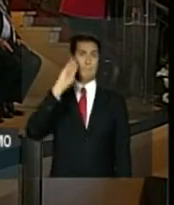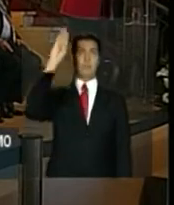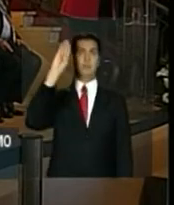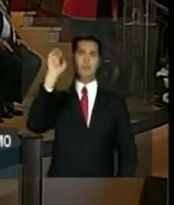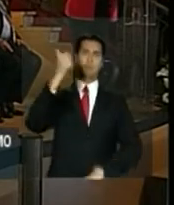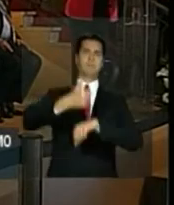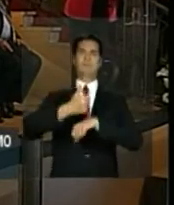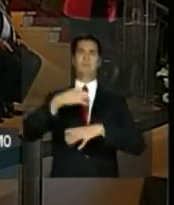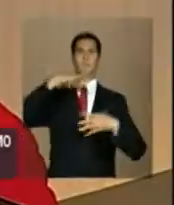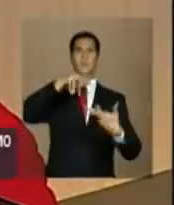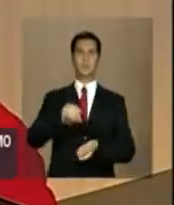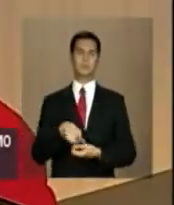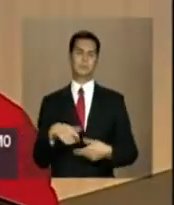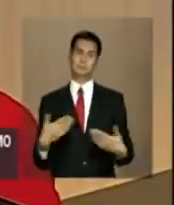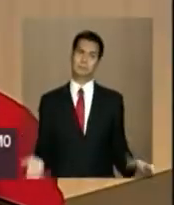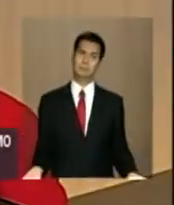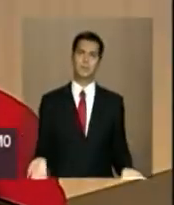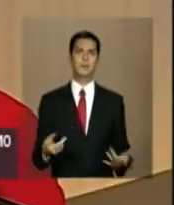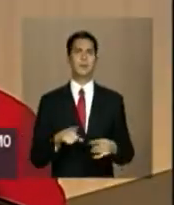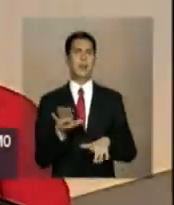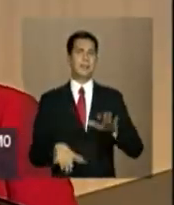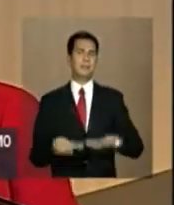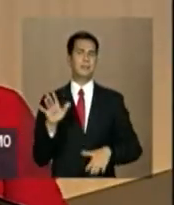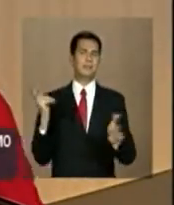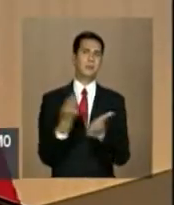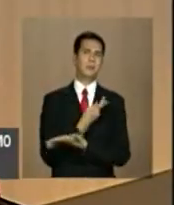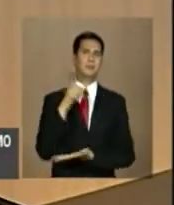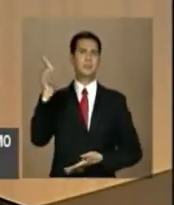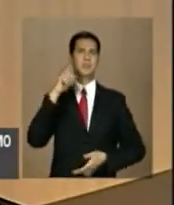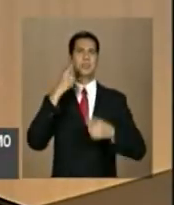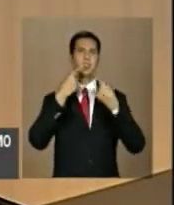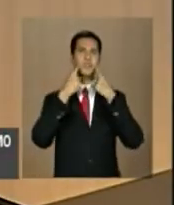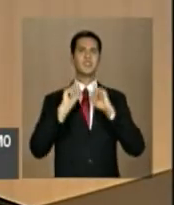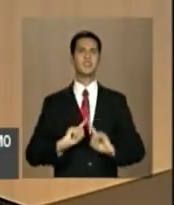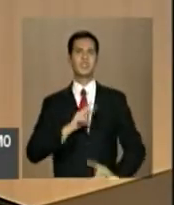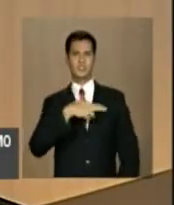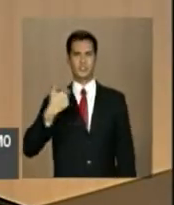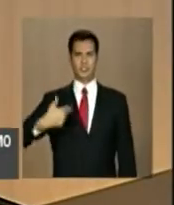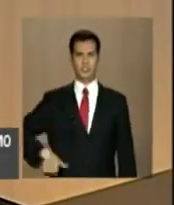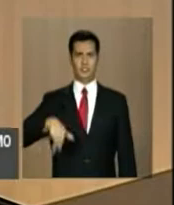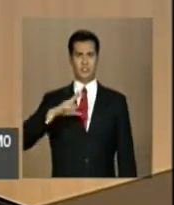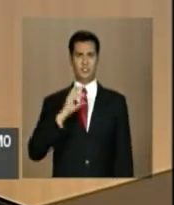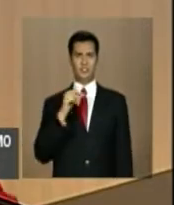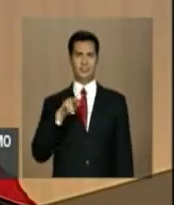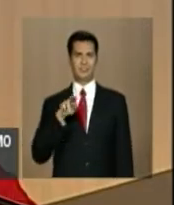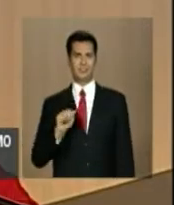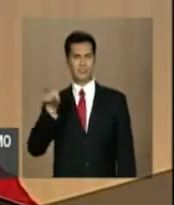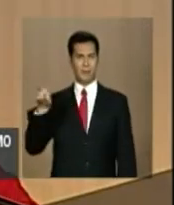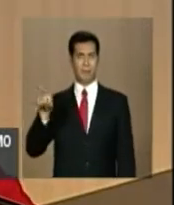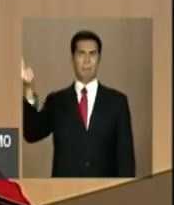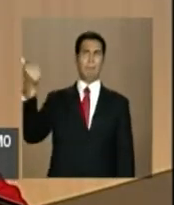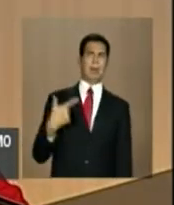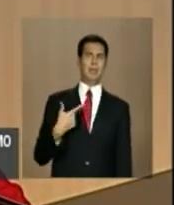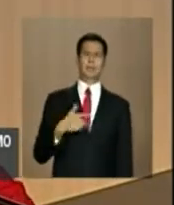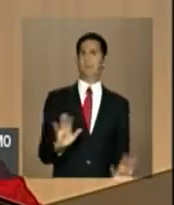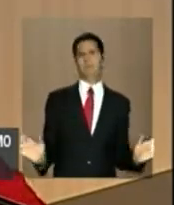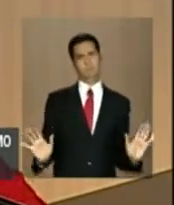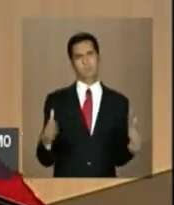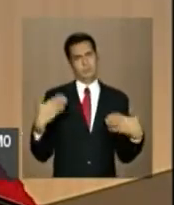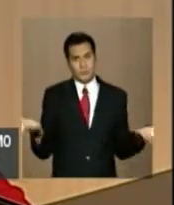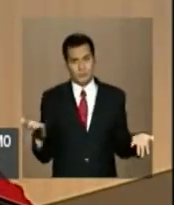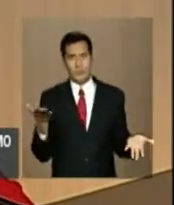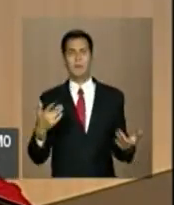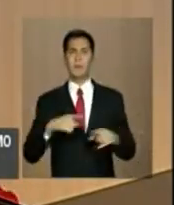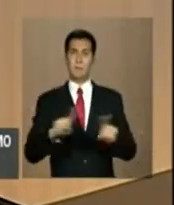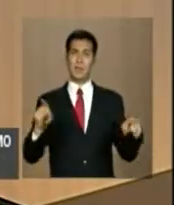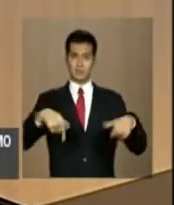um programa chinês maior. Mas o nosso é bem grandinho e bem